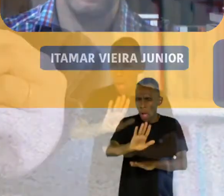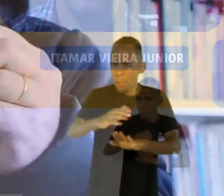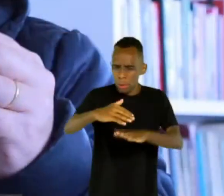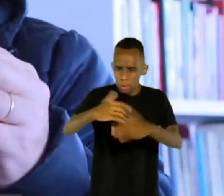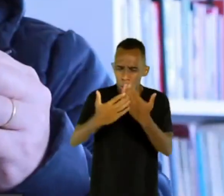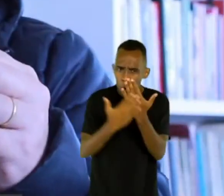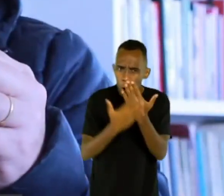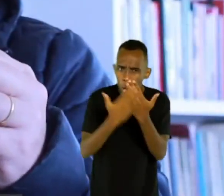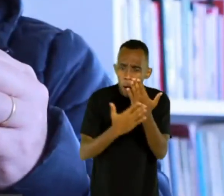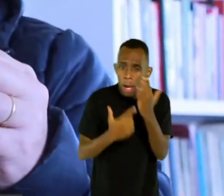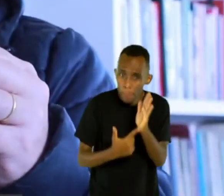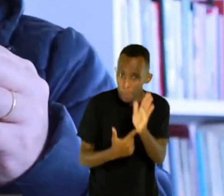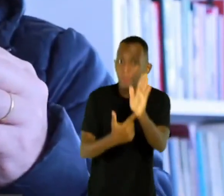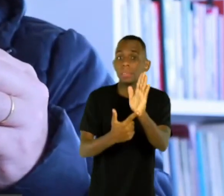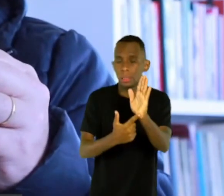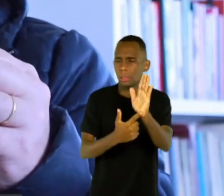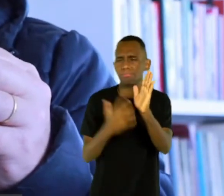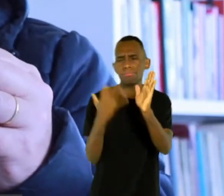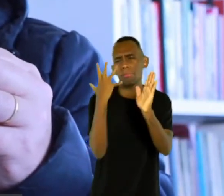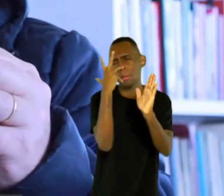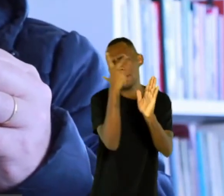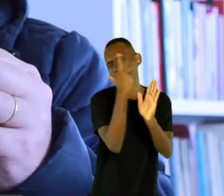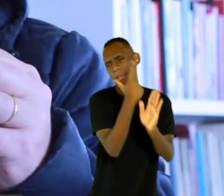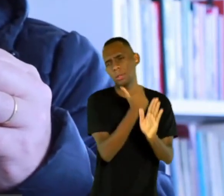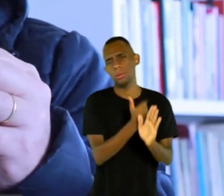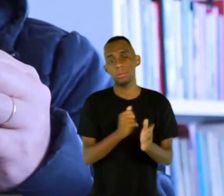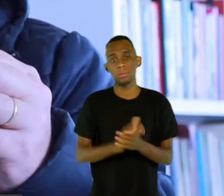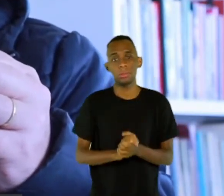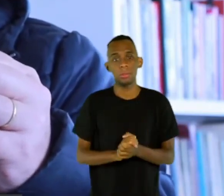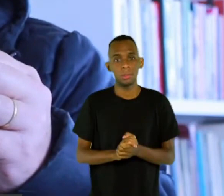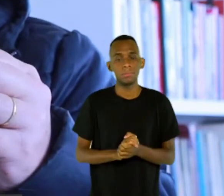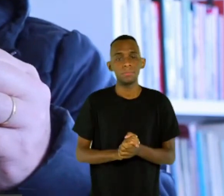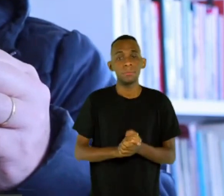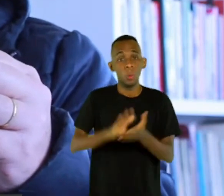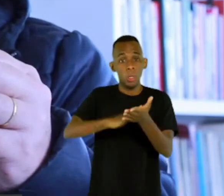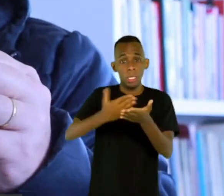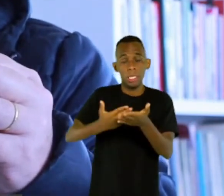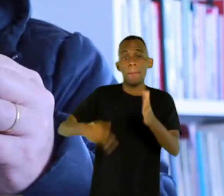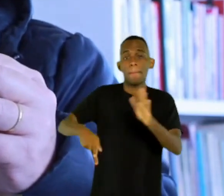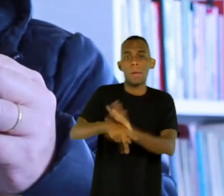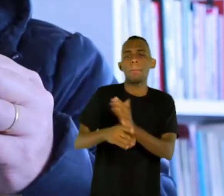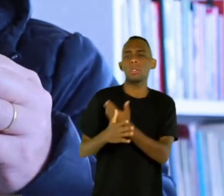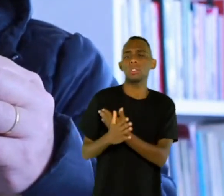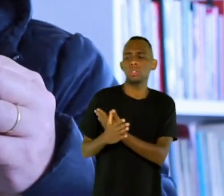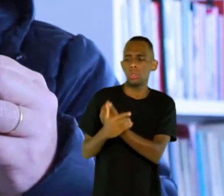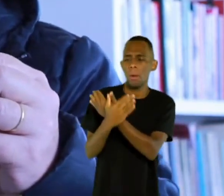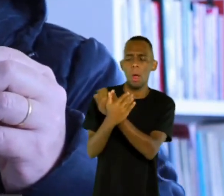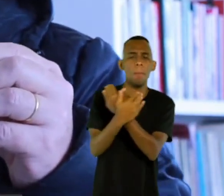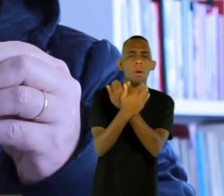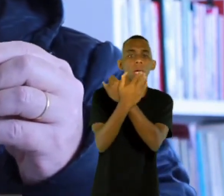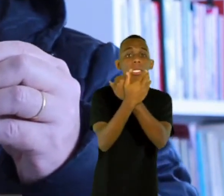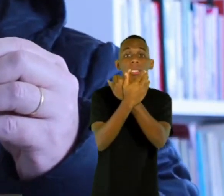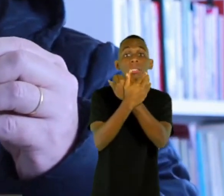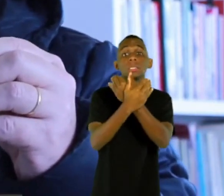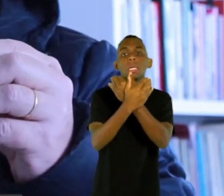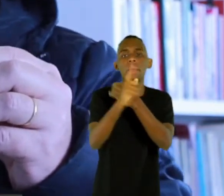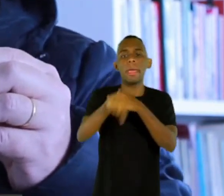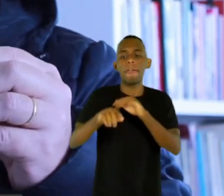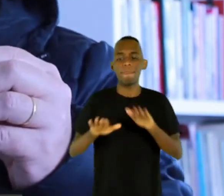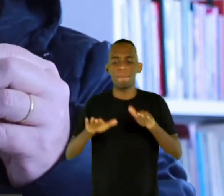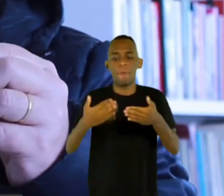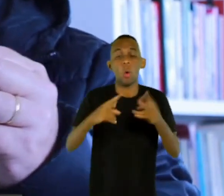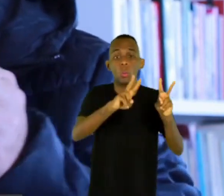capa lindíssima, O Intérprete de Borboletas, romance do Sérgio, importante